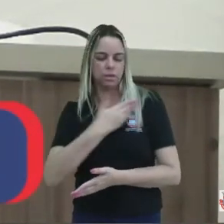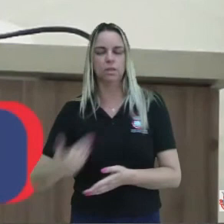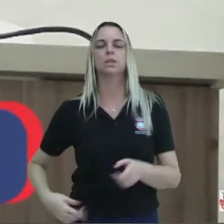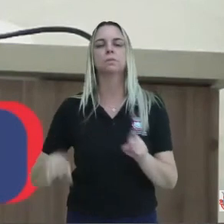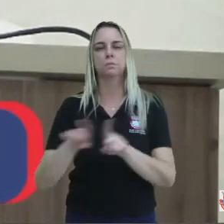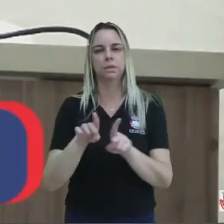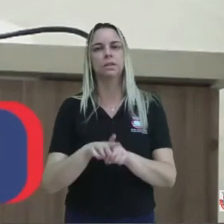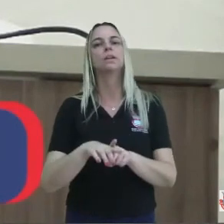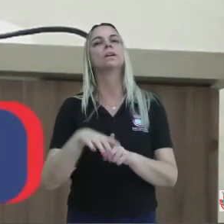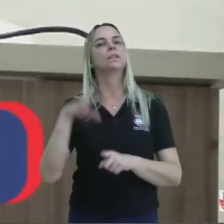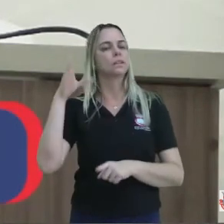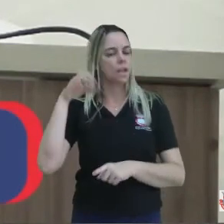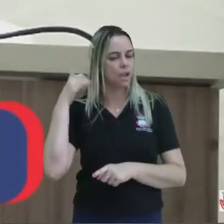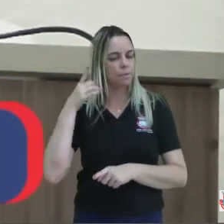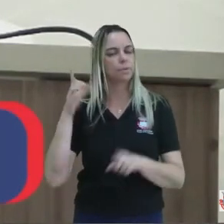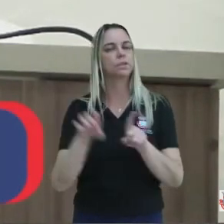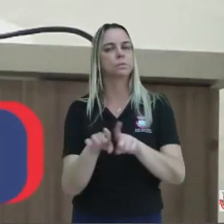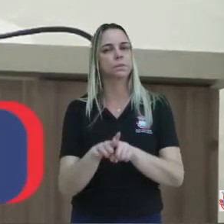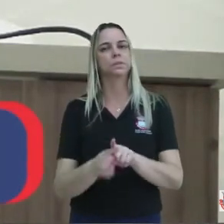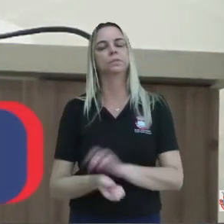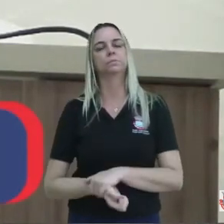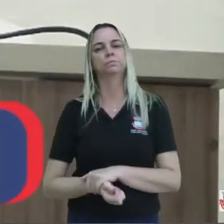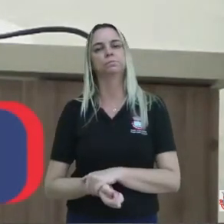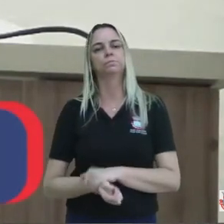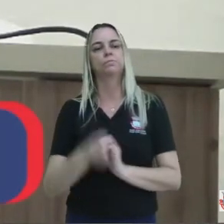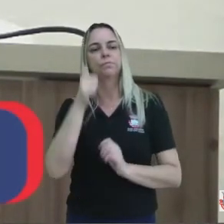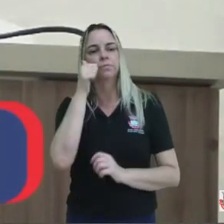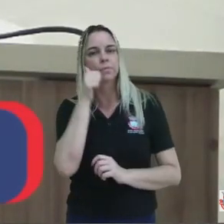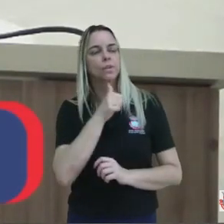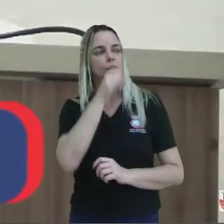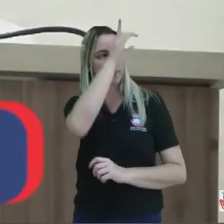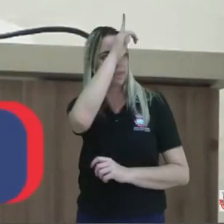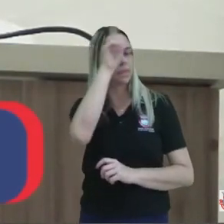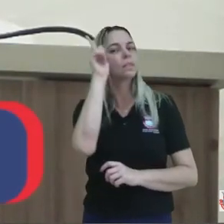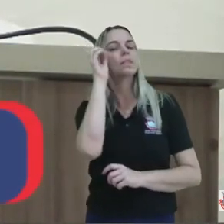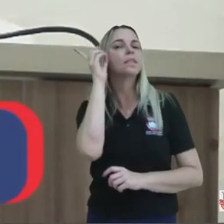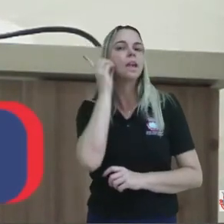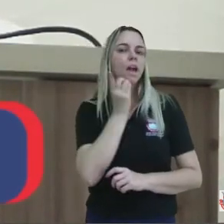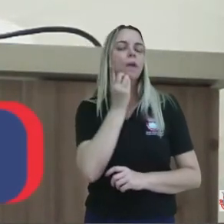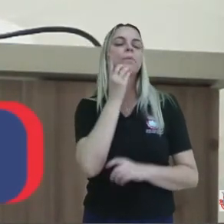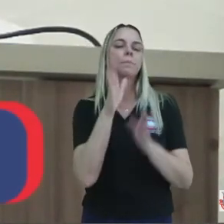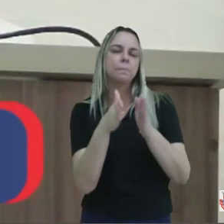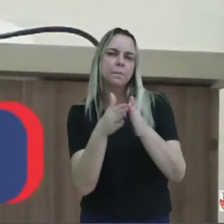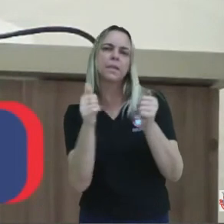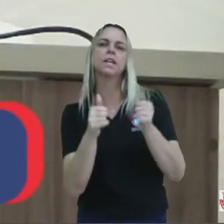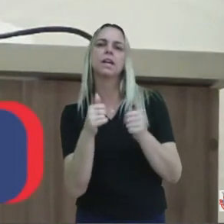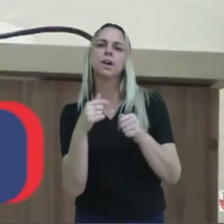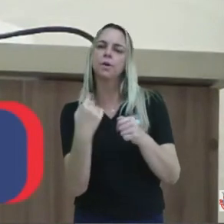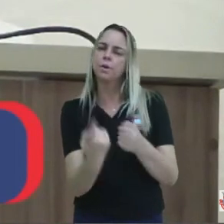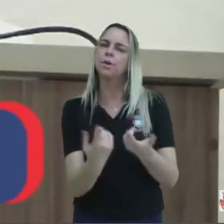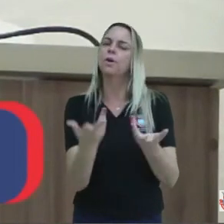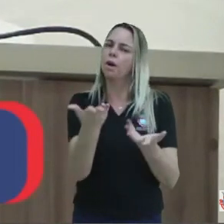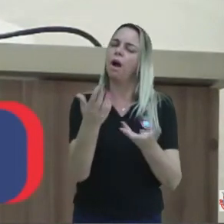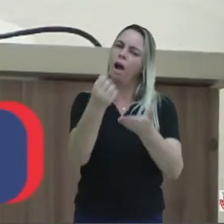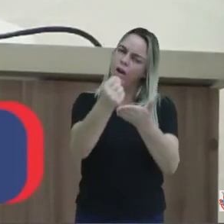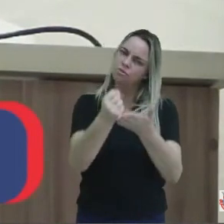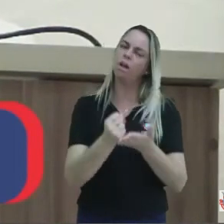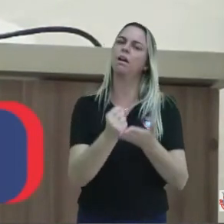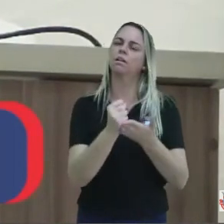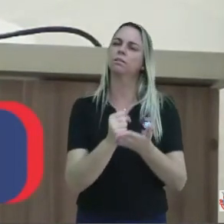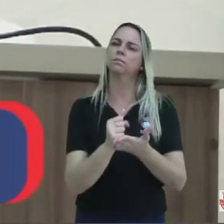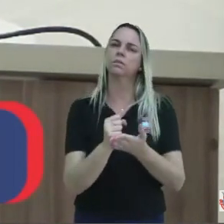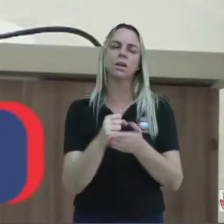eles não resolver, iremos cobrar. Tanto ao presidente da Compesa, como a governadora, temos